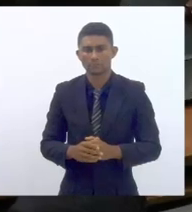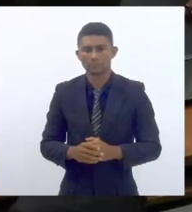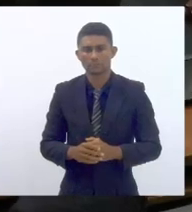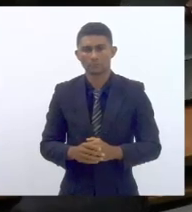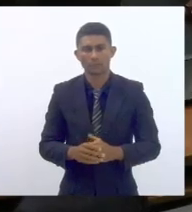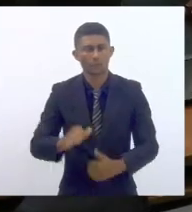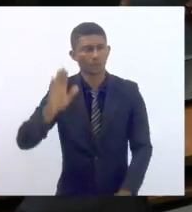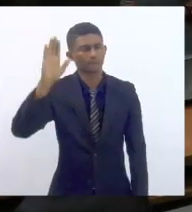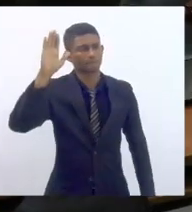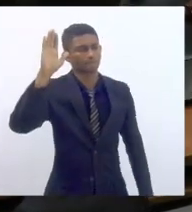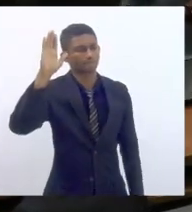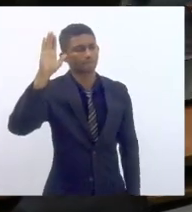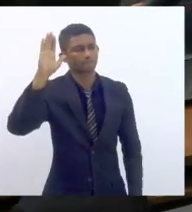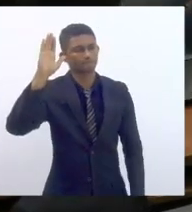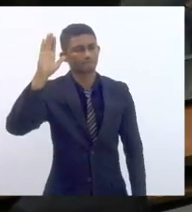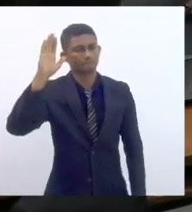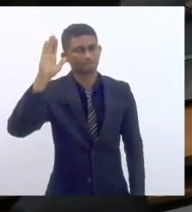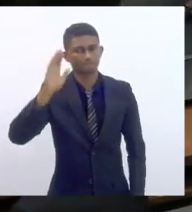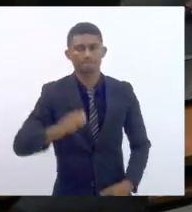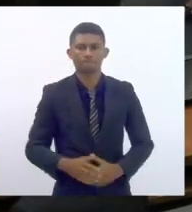Pela ordem, presidente.